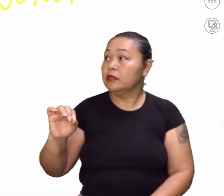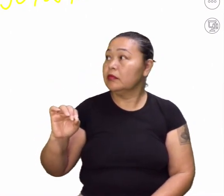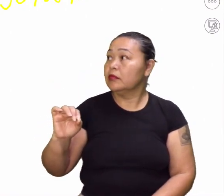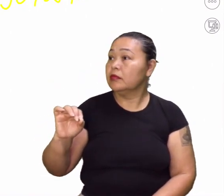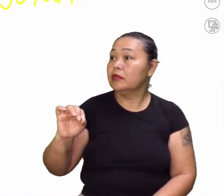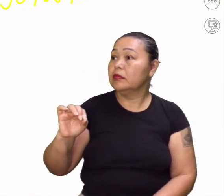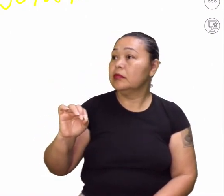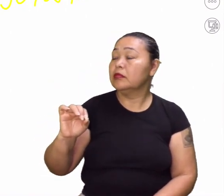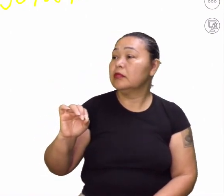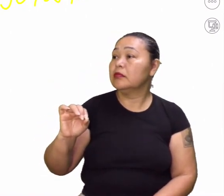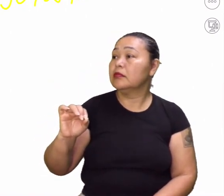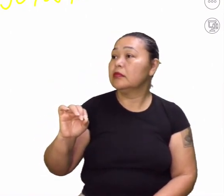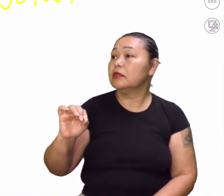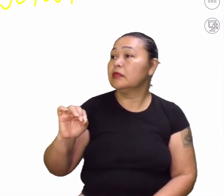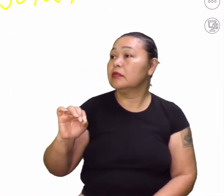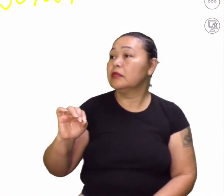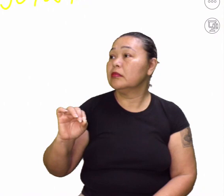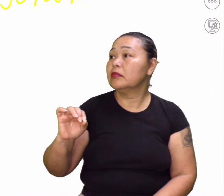de leste